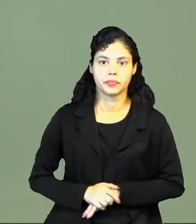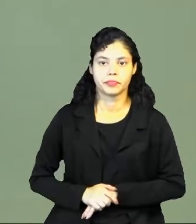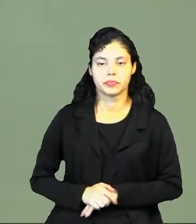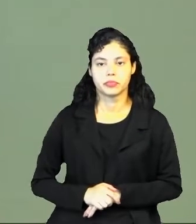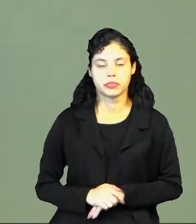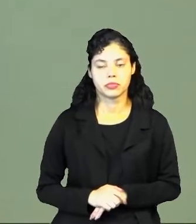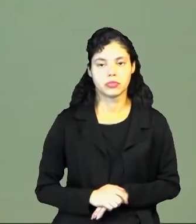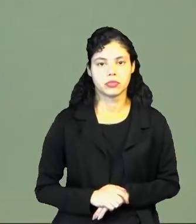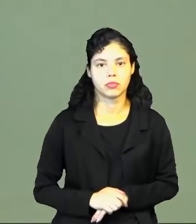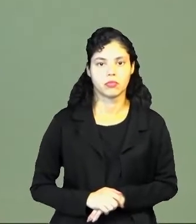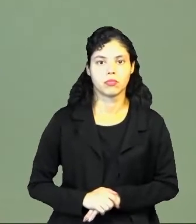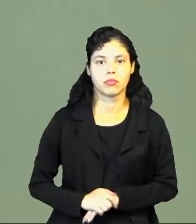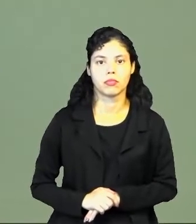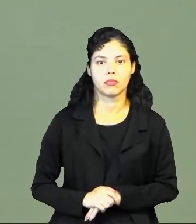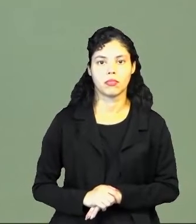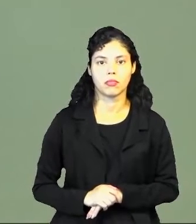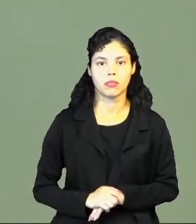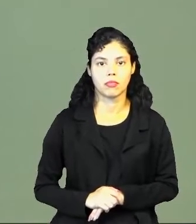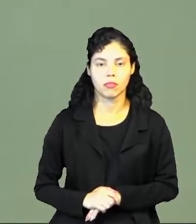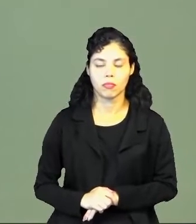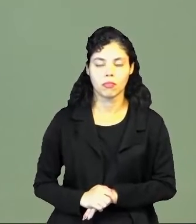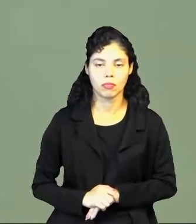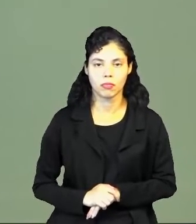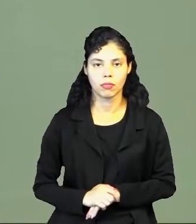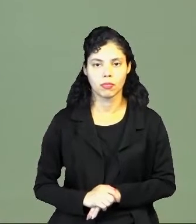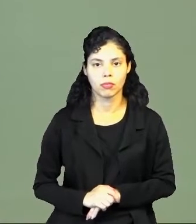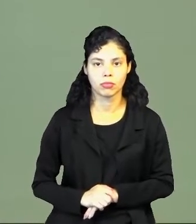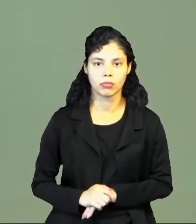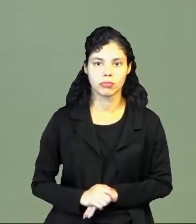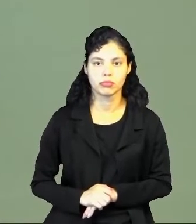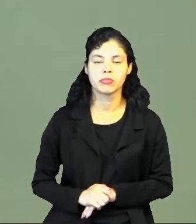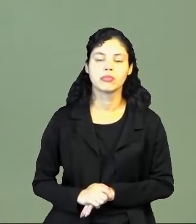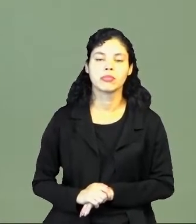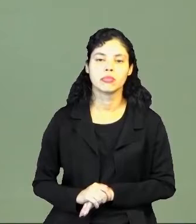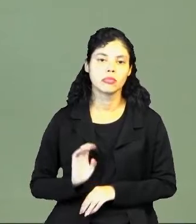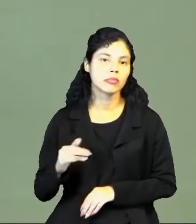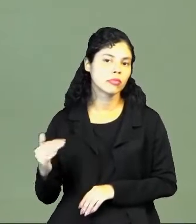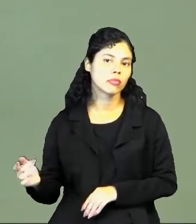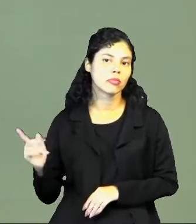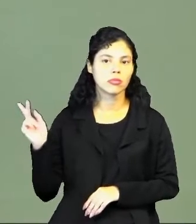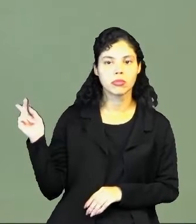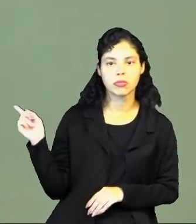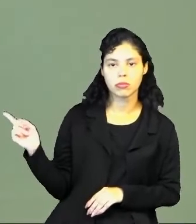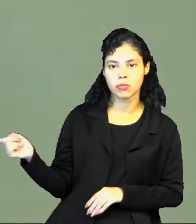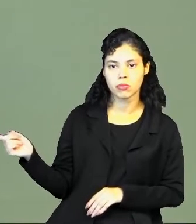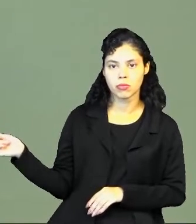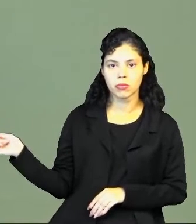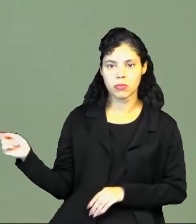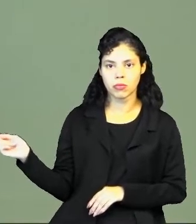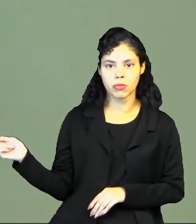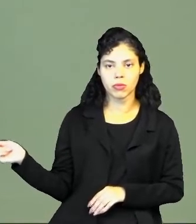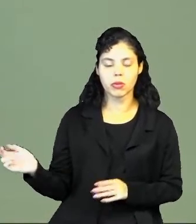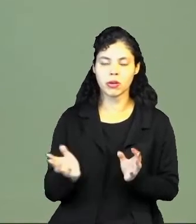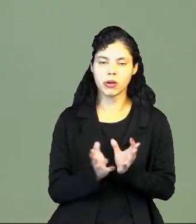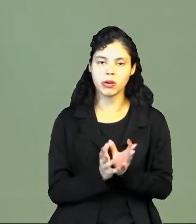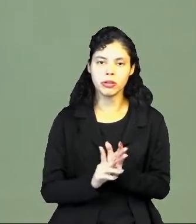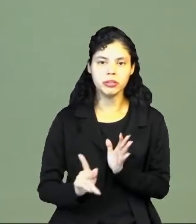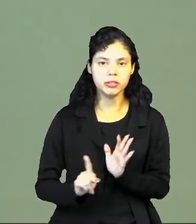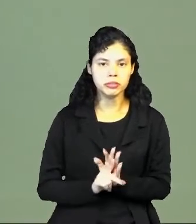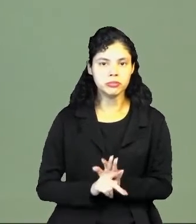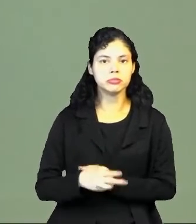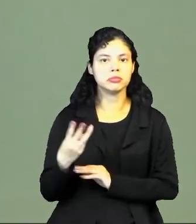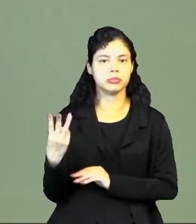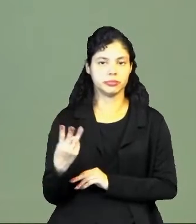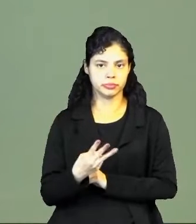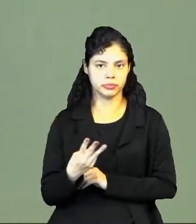vamos ao cinema, ou seja, todos nós. Eu mais alguém, tá? Quando eu falo eles, é um grupo específico. E essa terceira pessoa